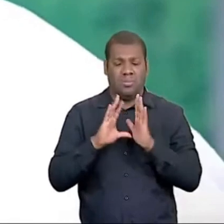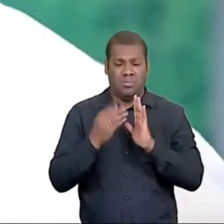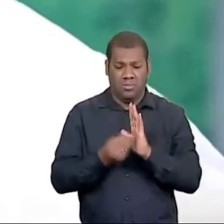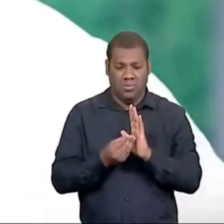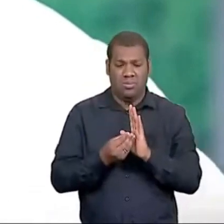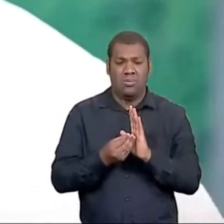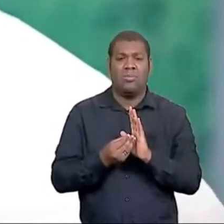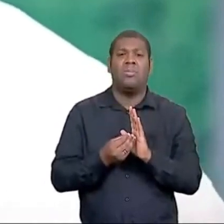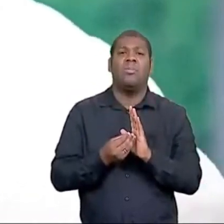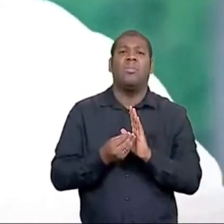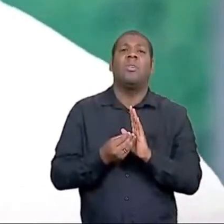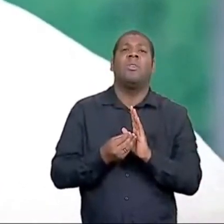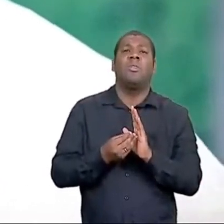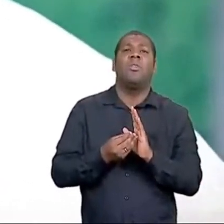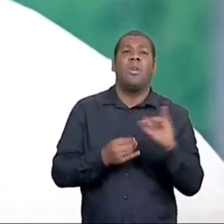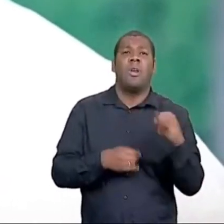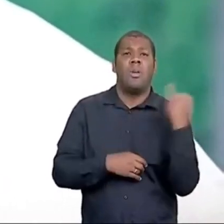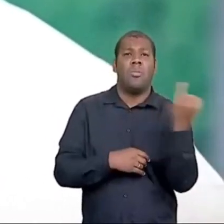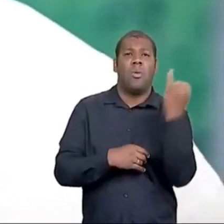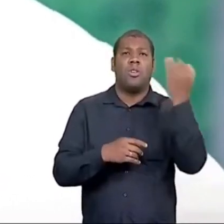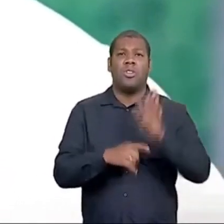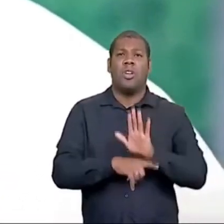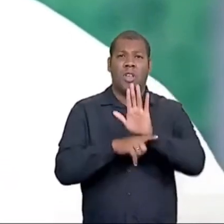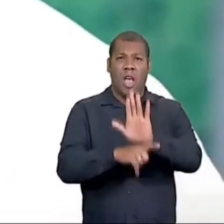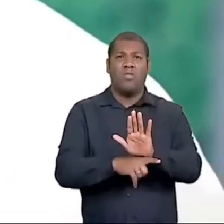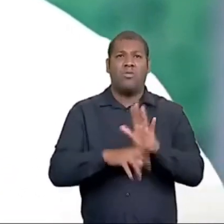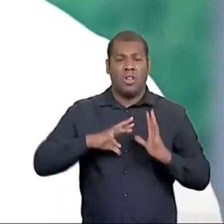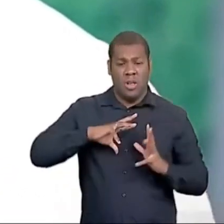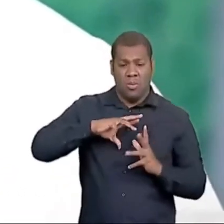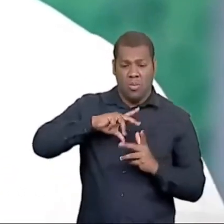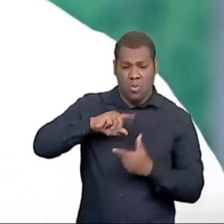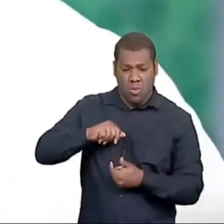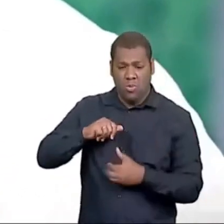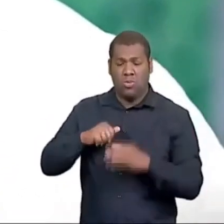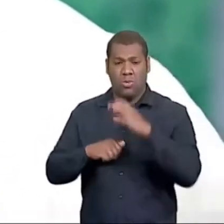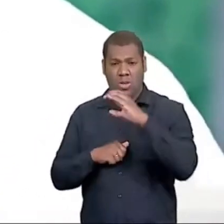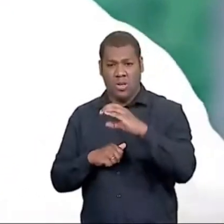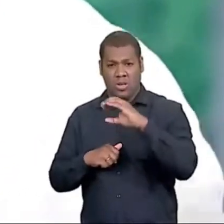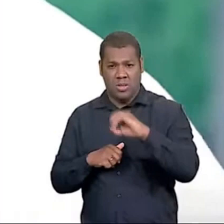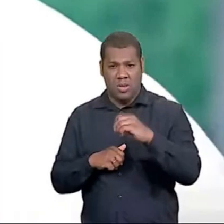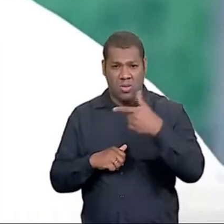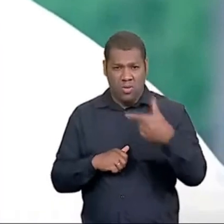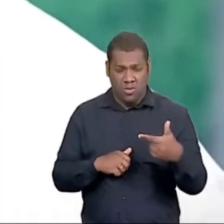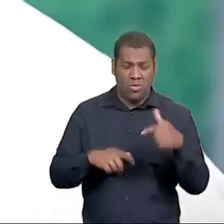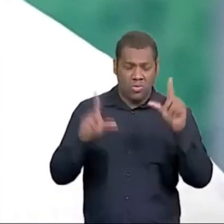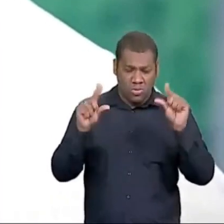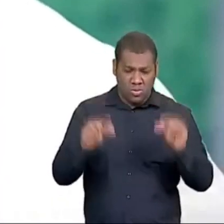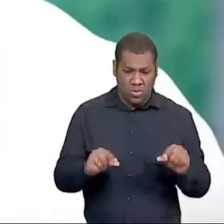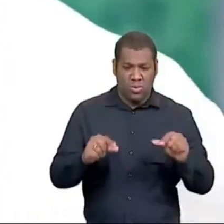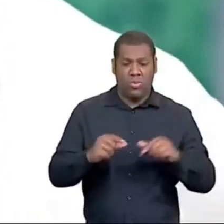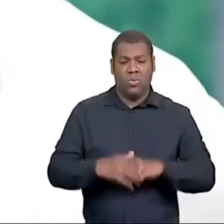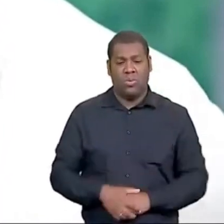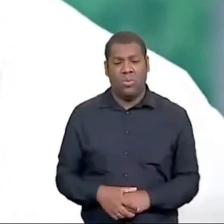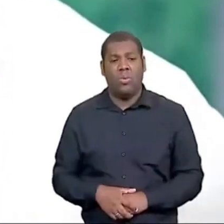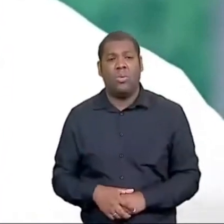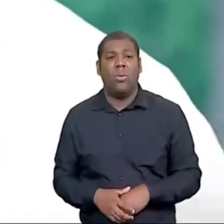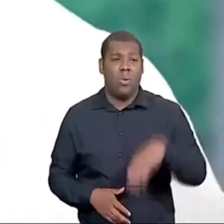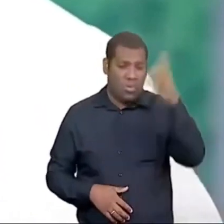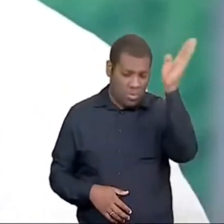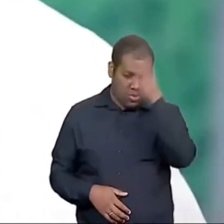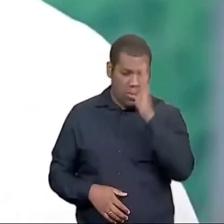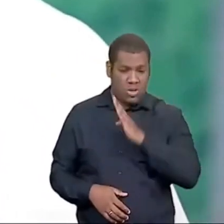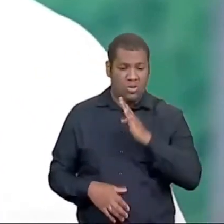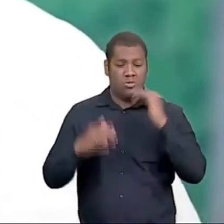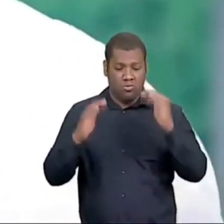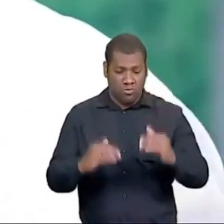do planeta Terra, nós temos que utilizar a Amazônia para isso. Embora o Brasil seja soberano, o Brasil precisa